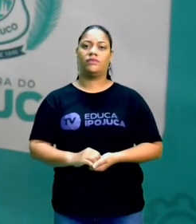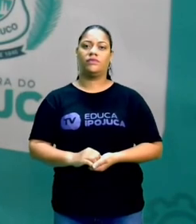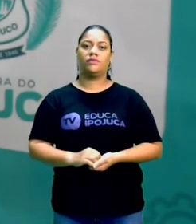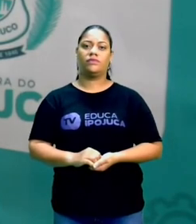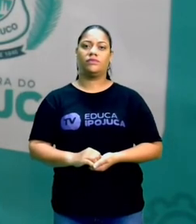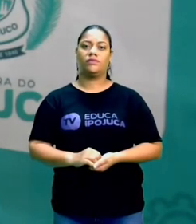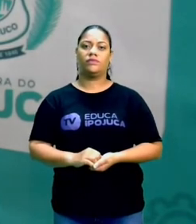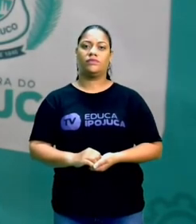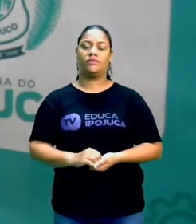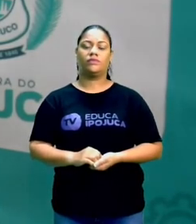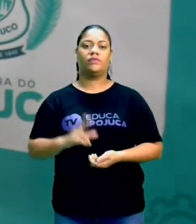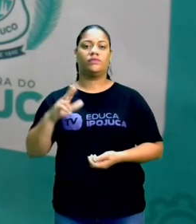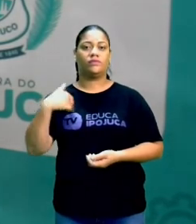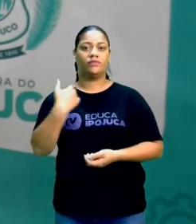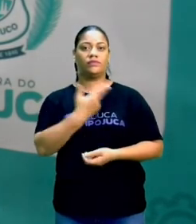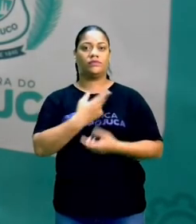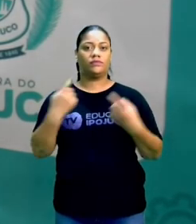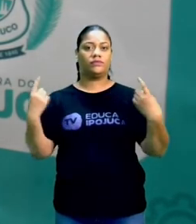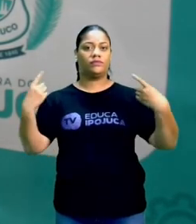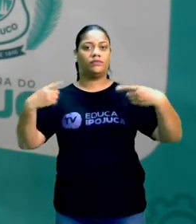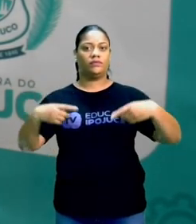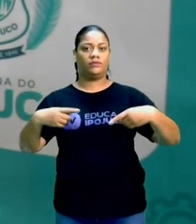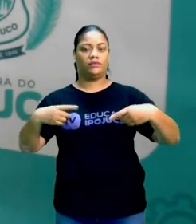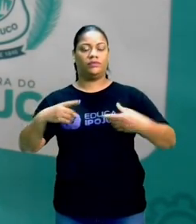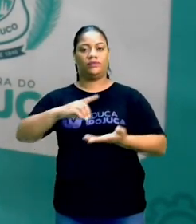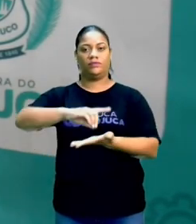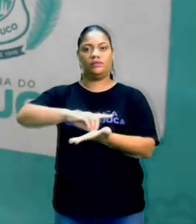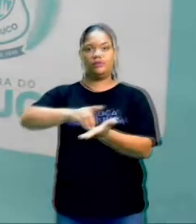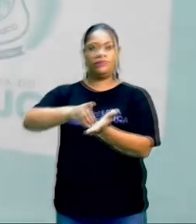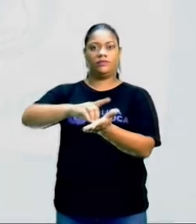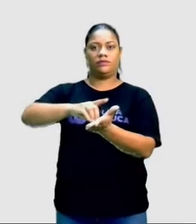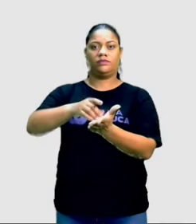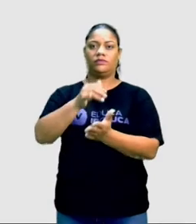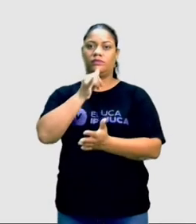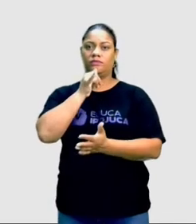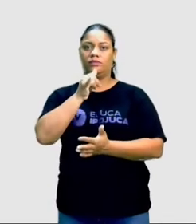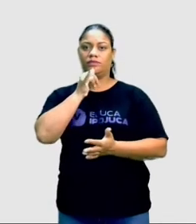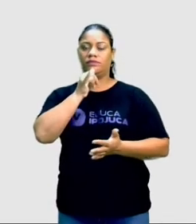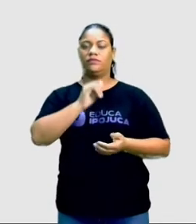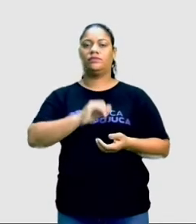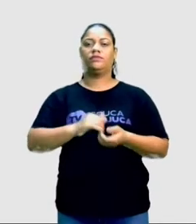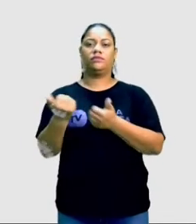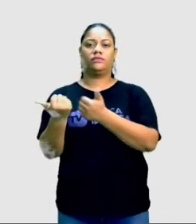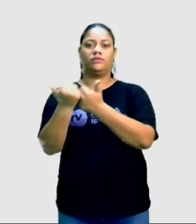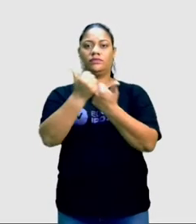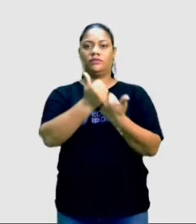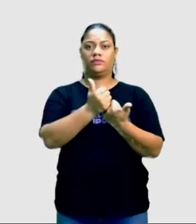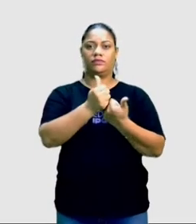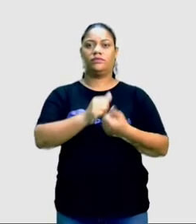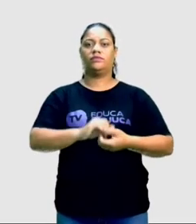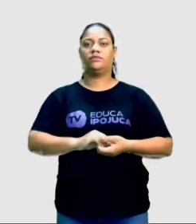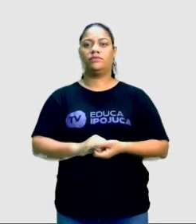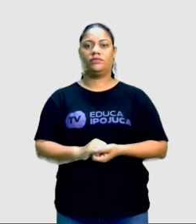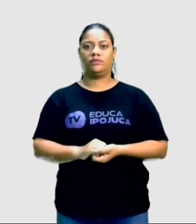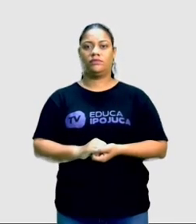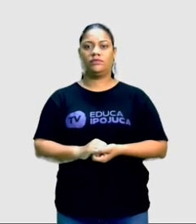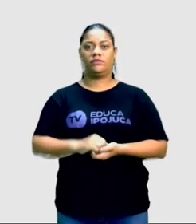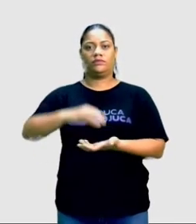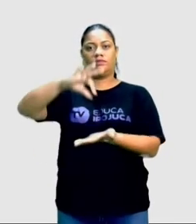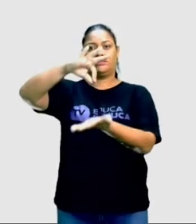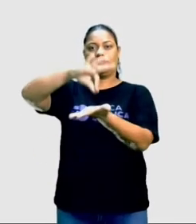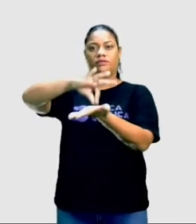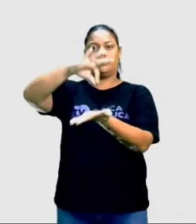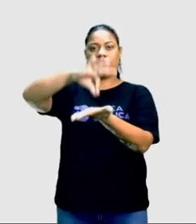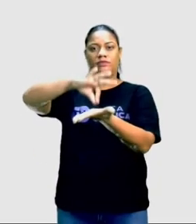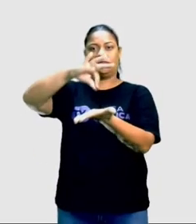E aí vem o nosso desafio. A bússola, por exemplo, foi substituída pelo GPS. Ou